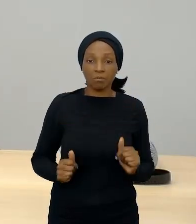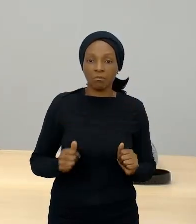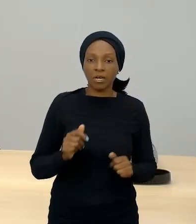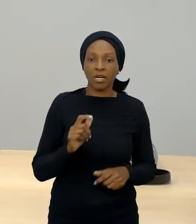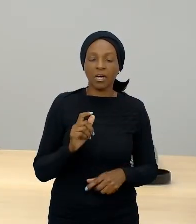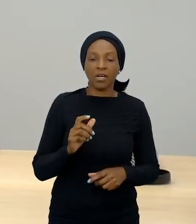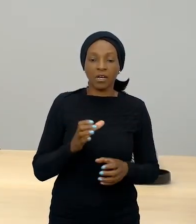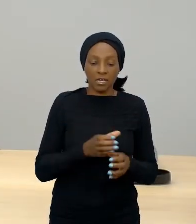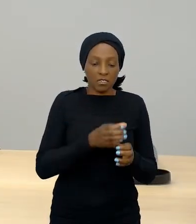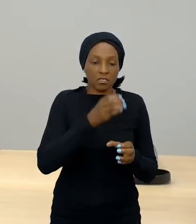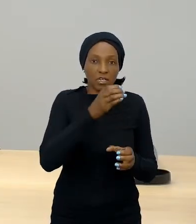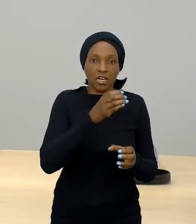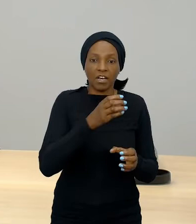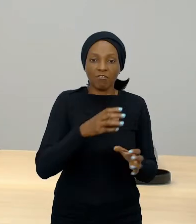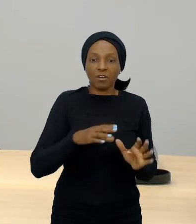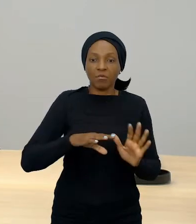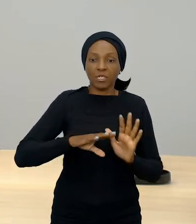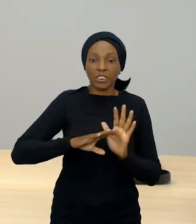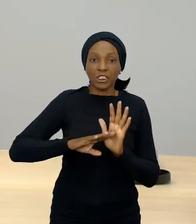garrafa, para